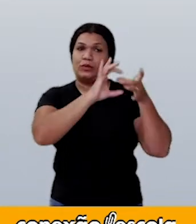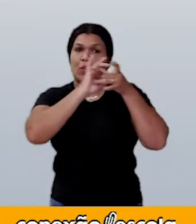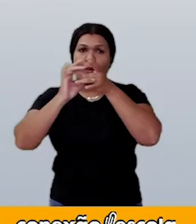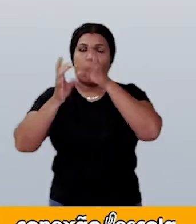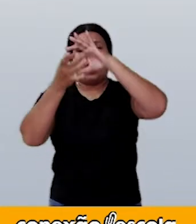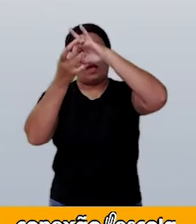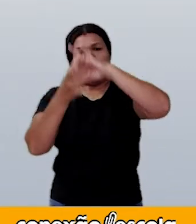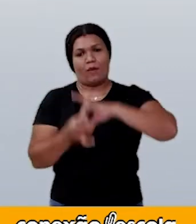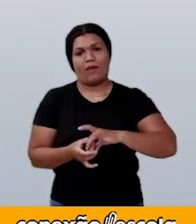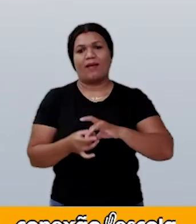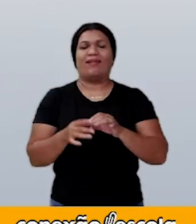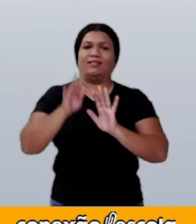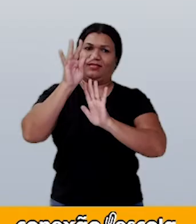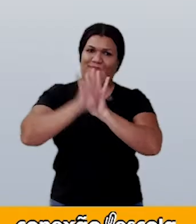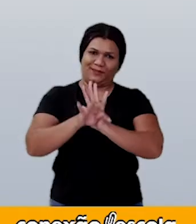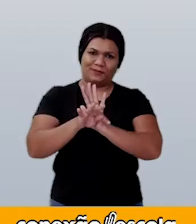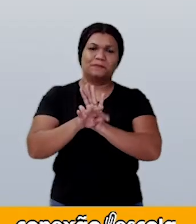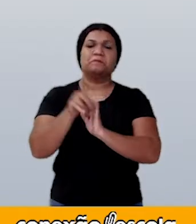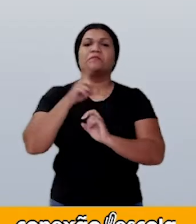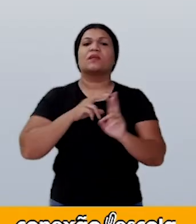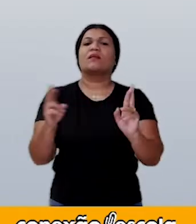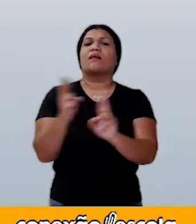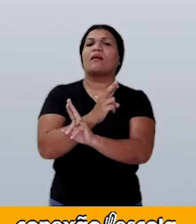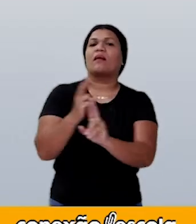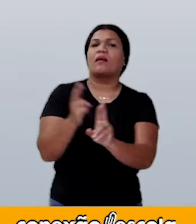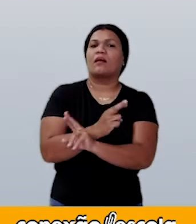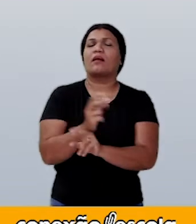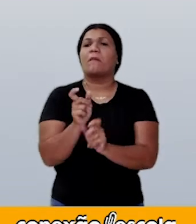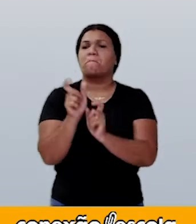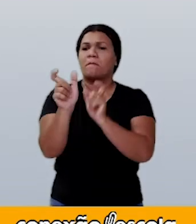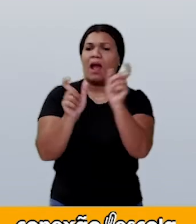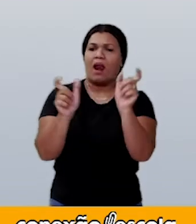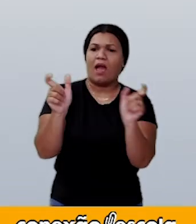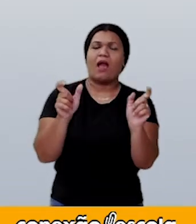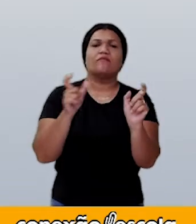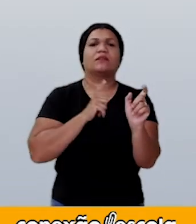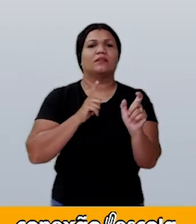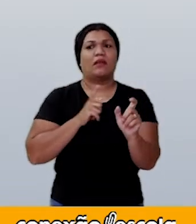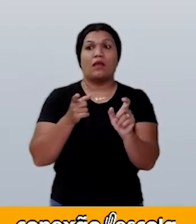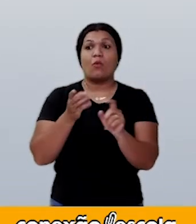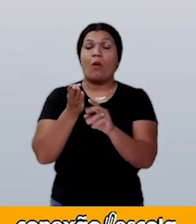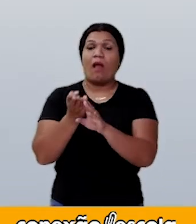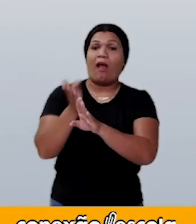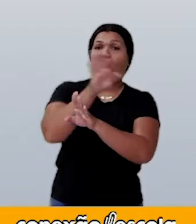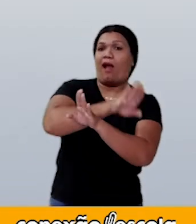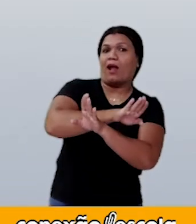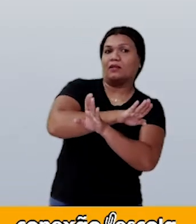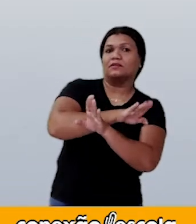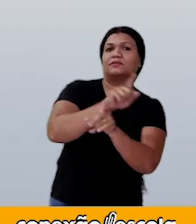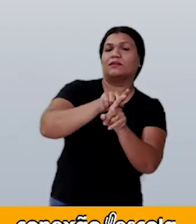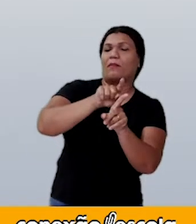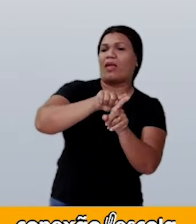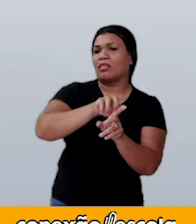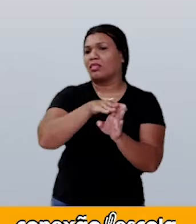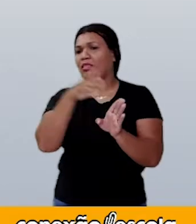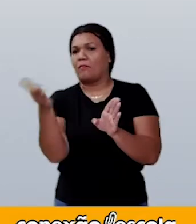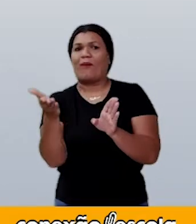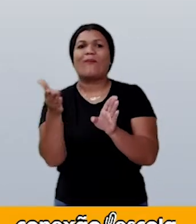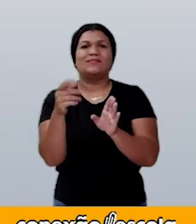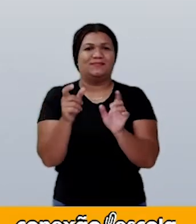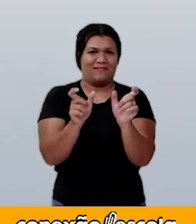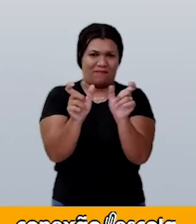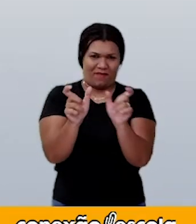Há uma relação que as palavras e expressões estabelecem entre o que aparece antes e o que aparece depois